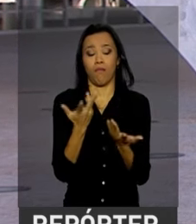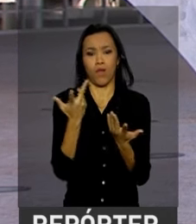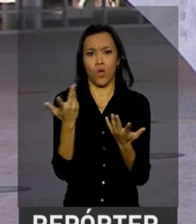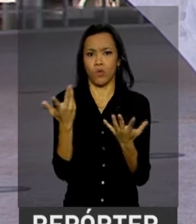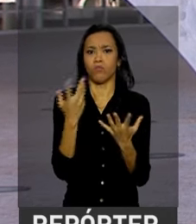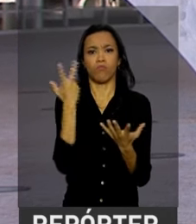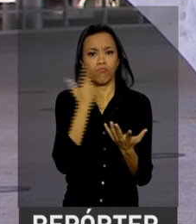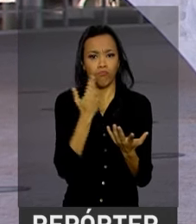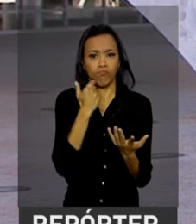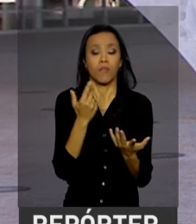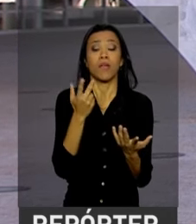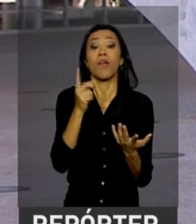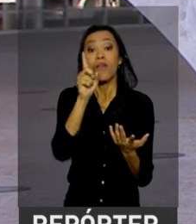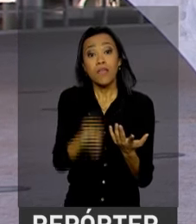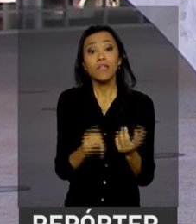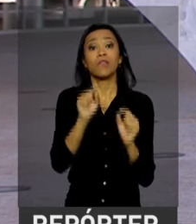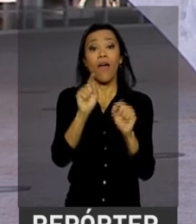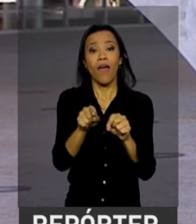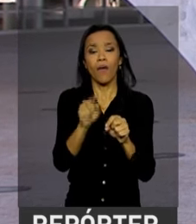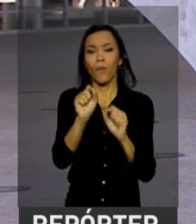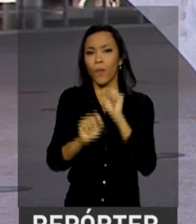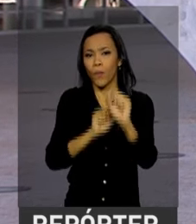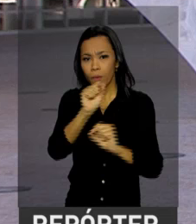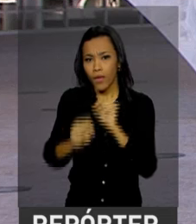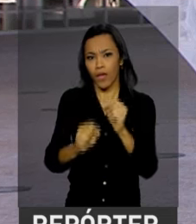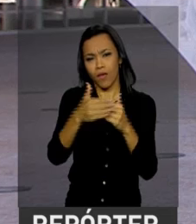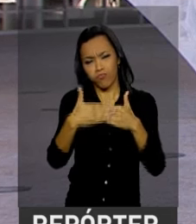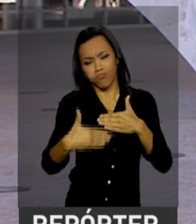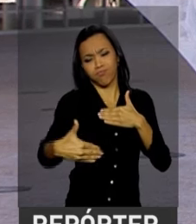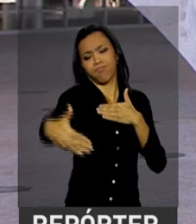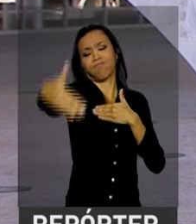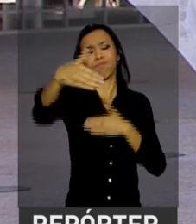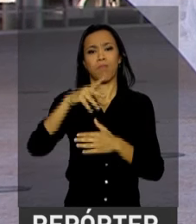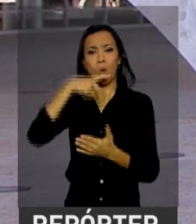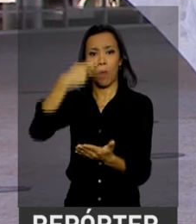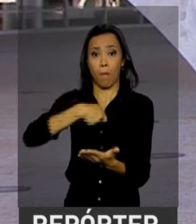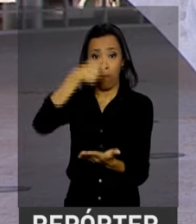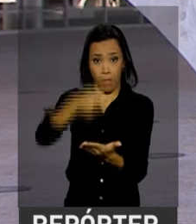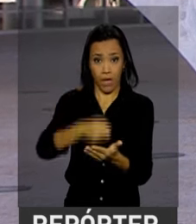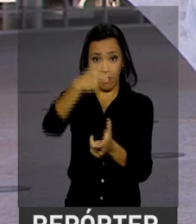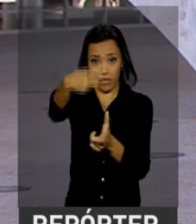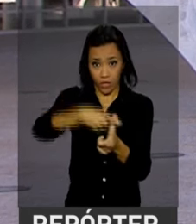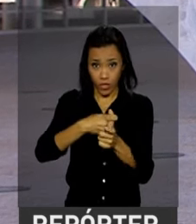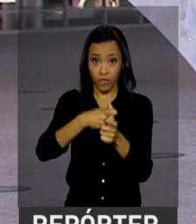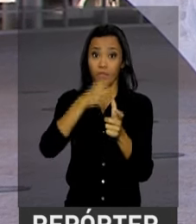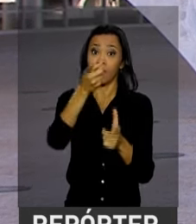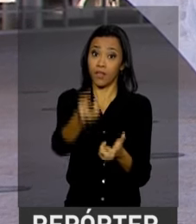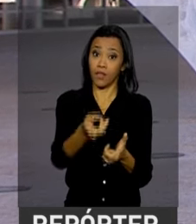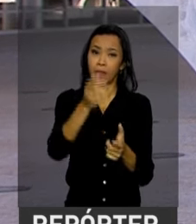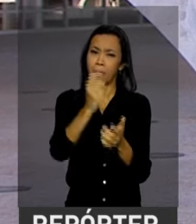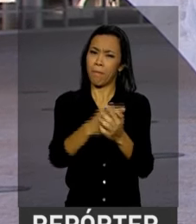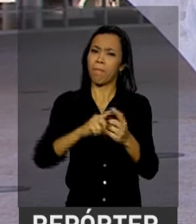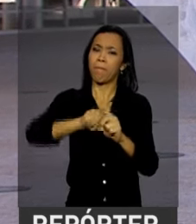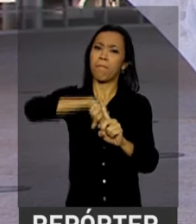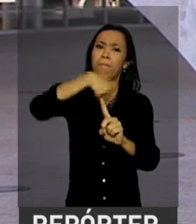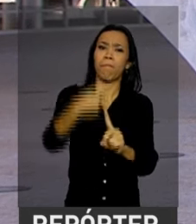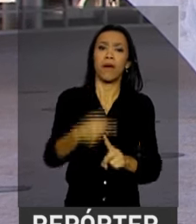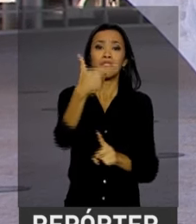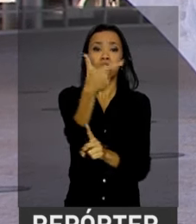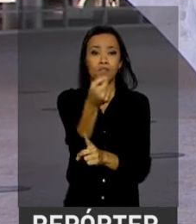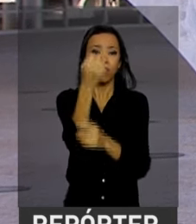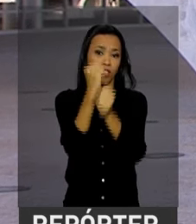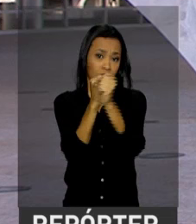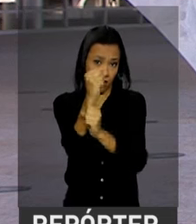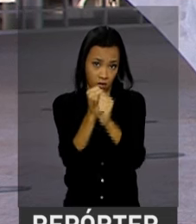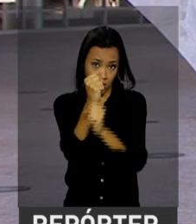de renegociação inclui ainda o alongamento do prazo de pagamento da dívida dos estados com a União por mais 20 anos e